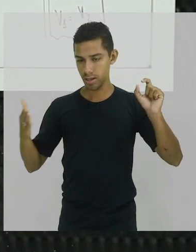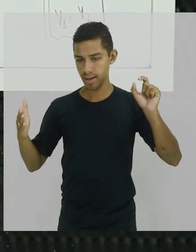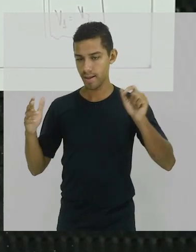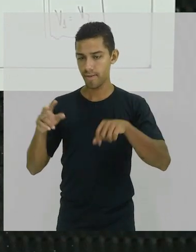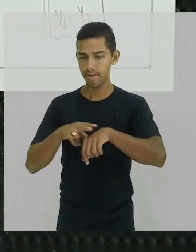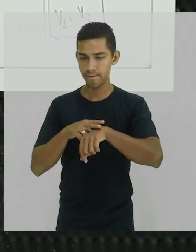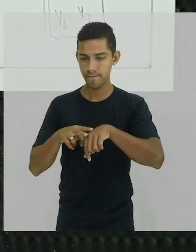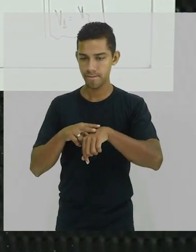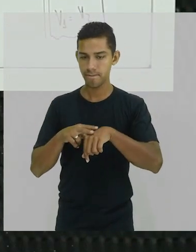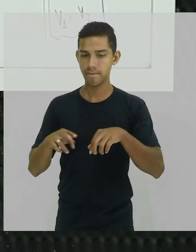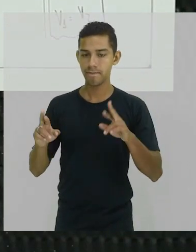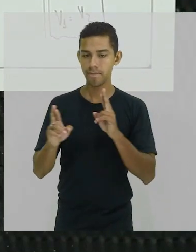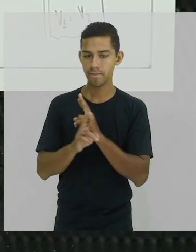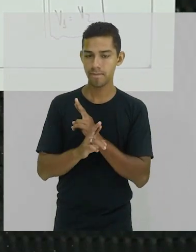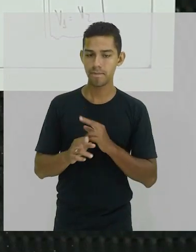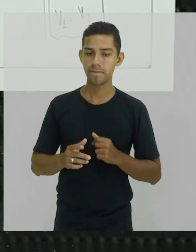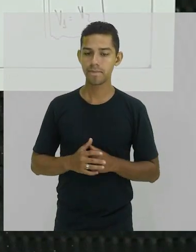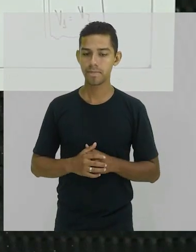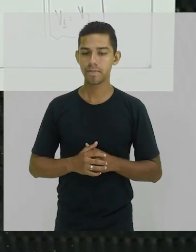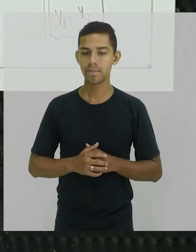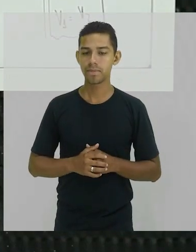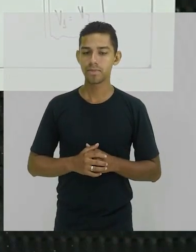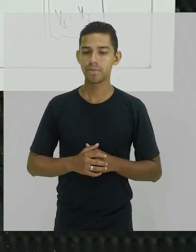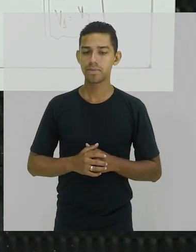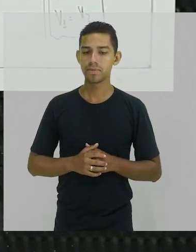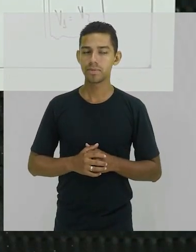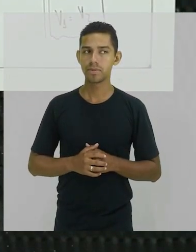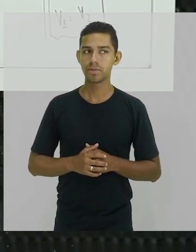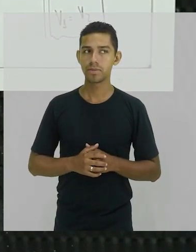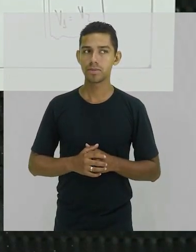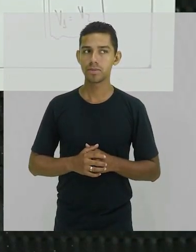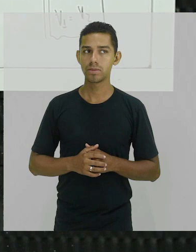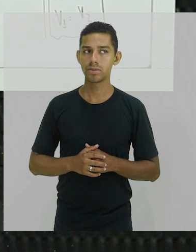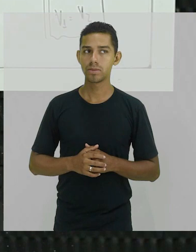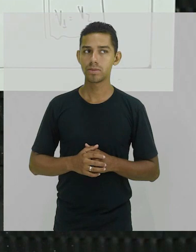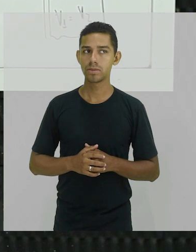aí dessas cores, né? Tá ok? Bom,